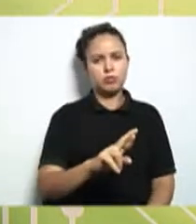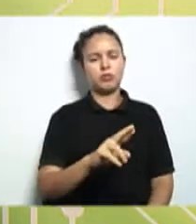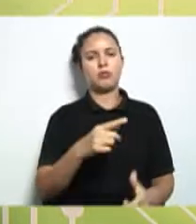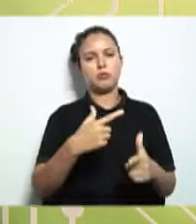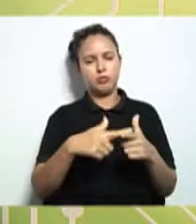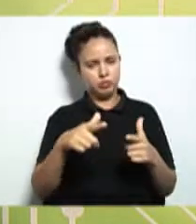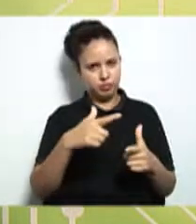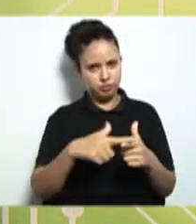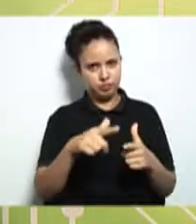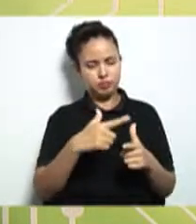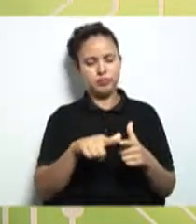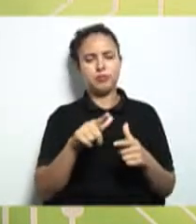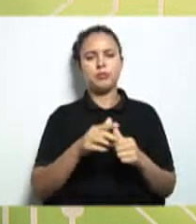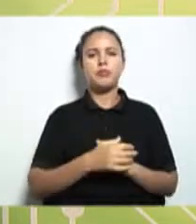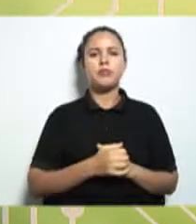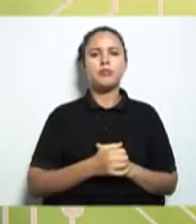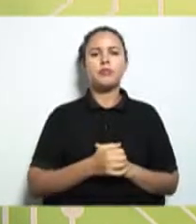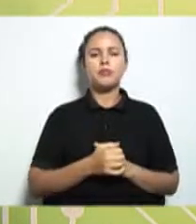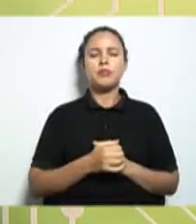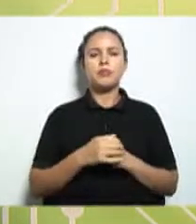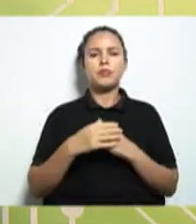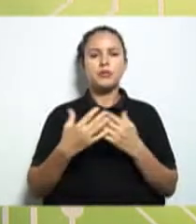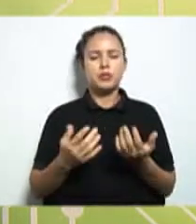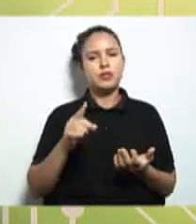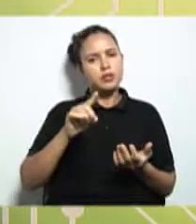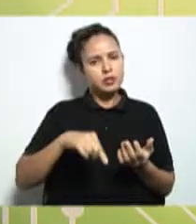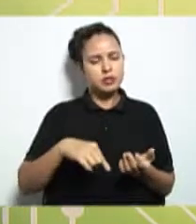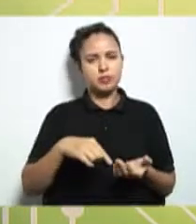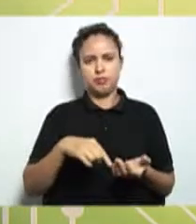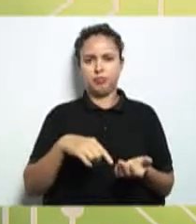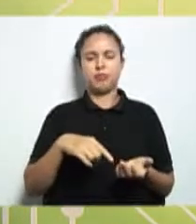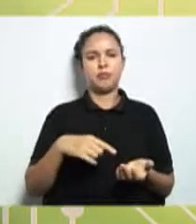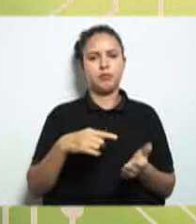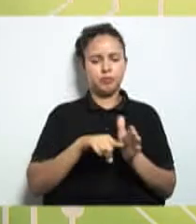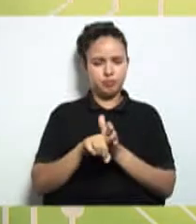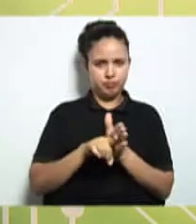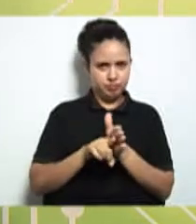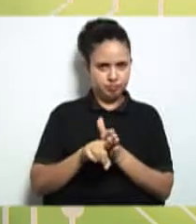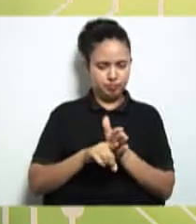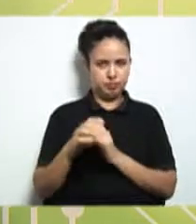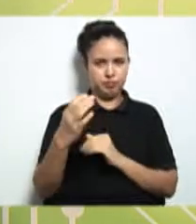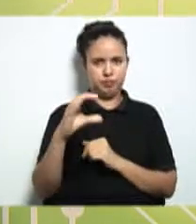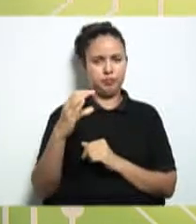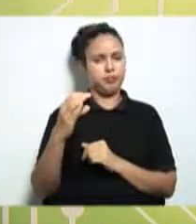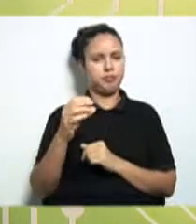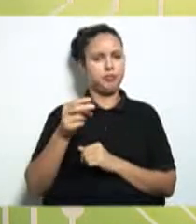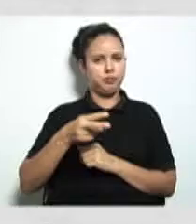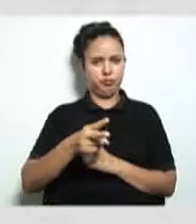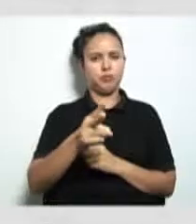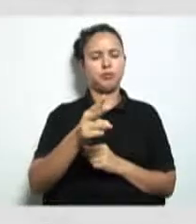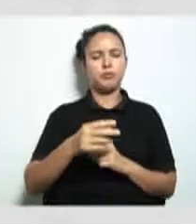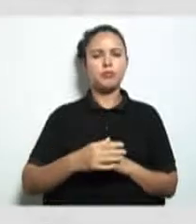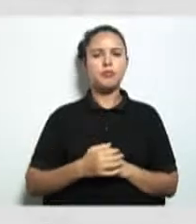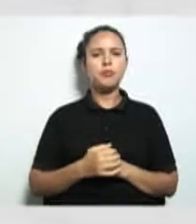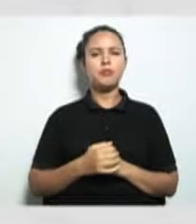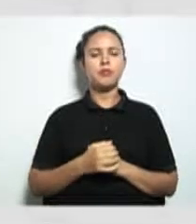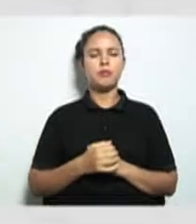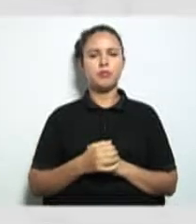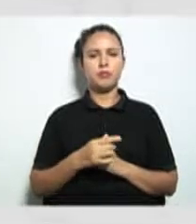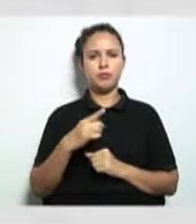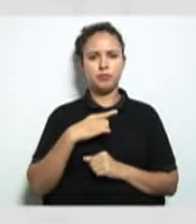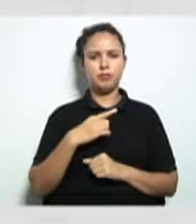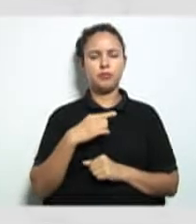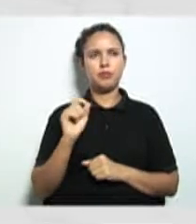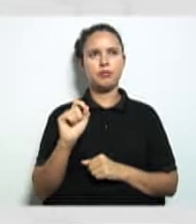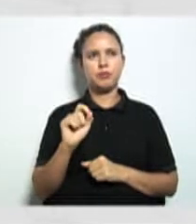ou resposta daquele problema. Então, é assim que funciona a pesquisa, Continuando, nós temos aí,